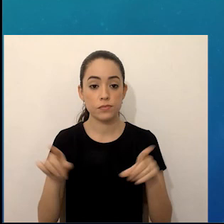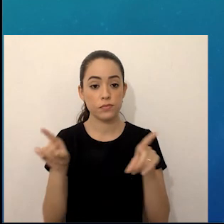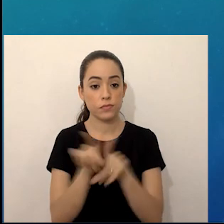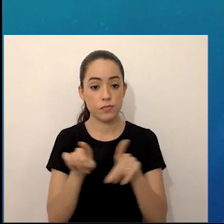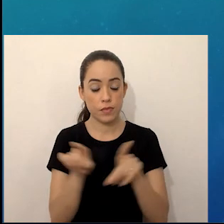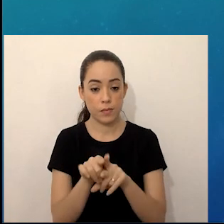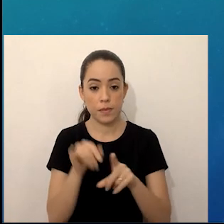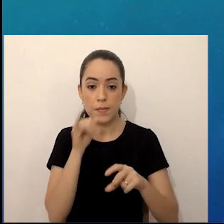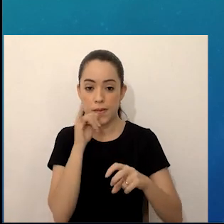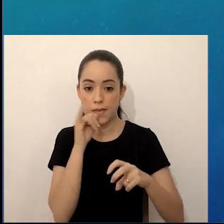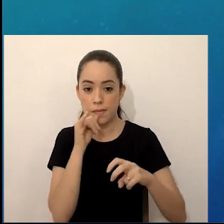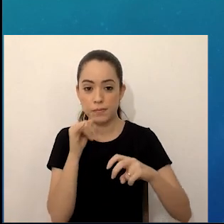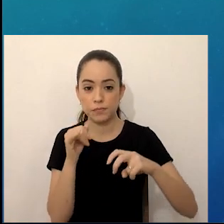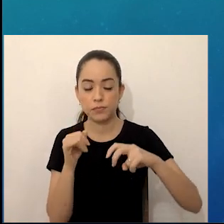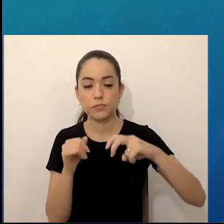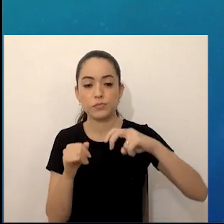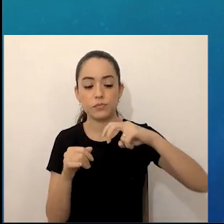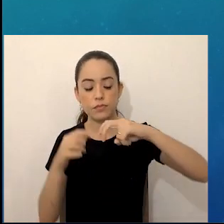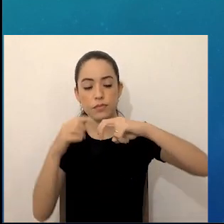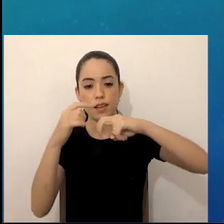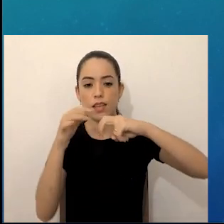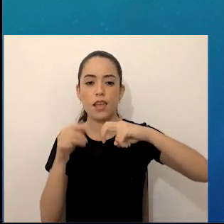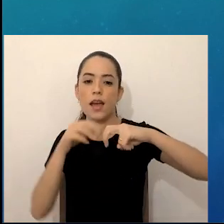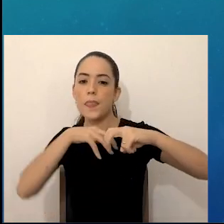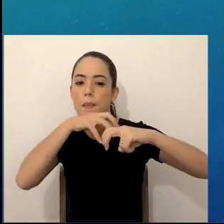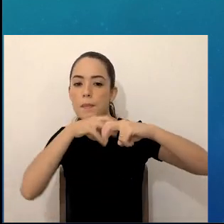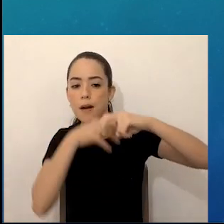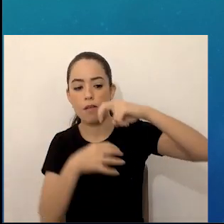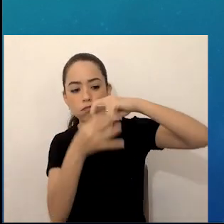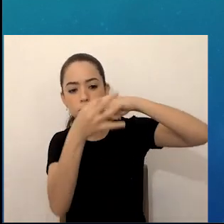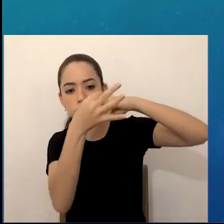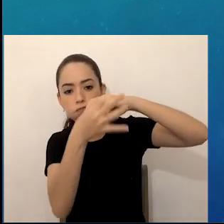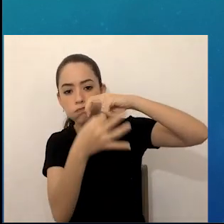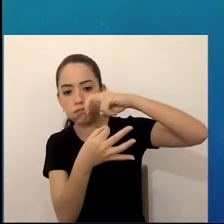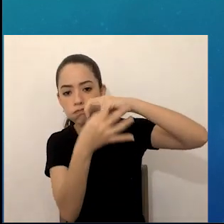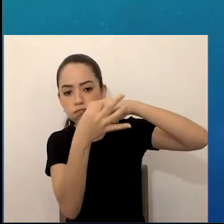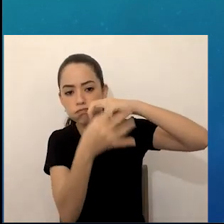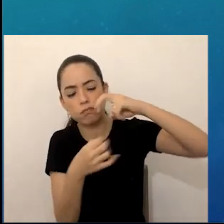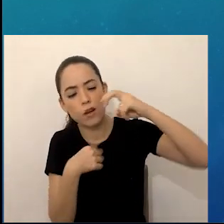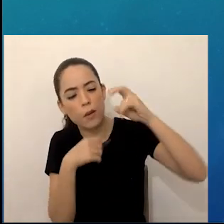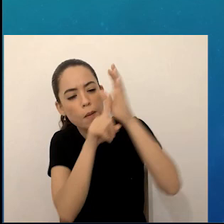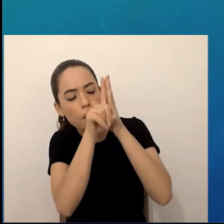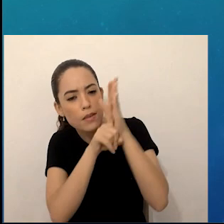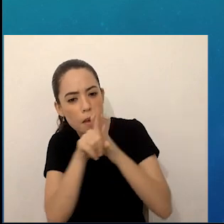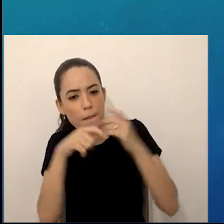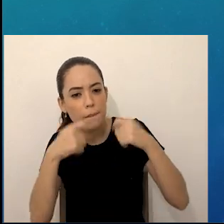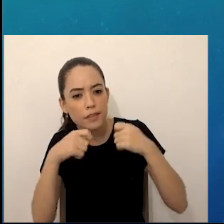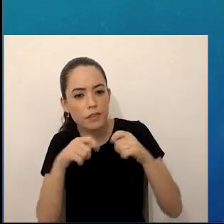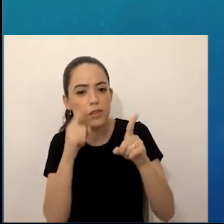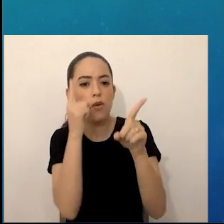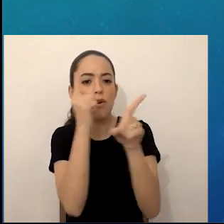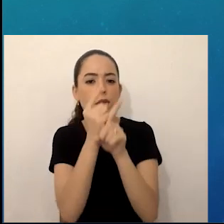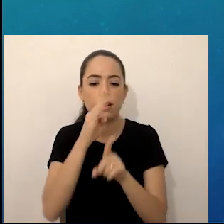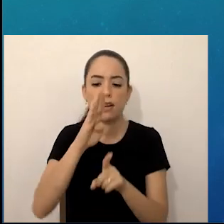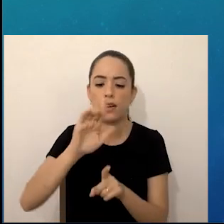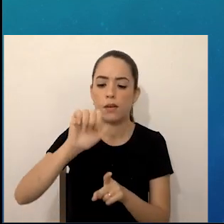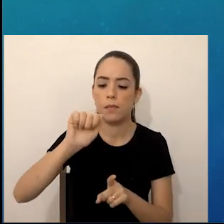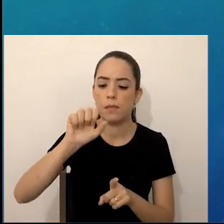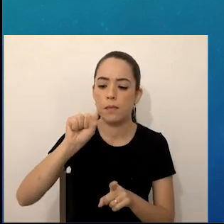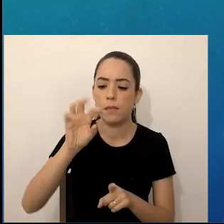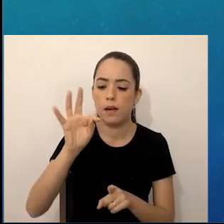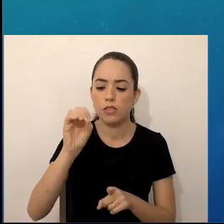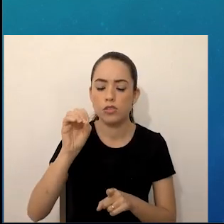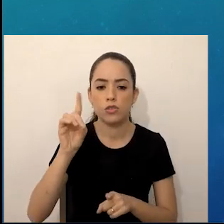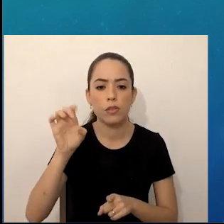O eixo dorso-ventral é determinado quando visualiza-se uma